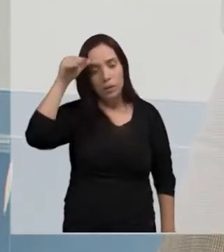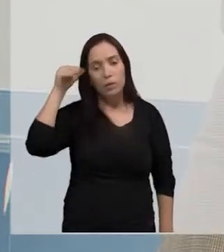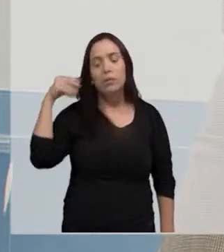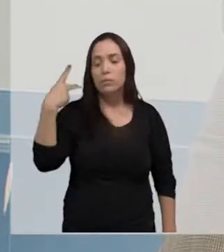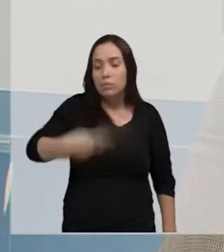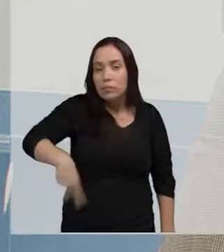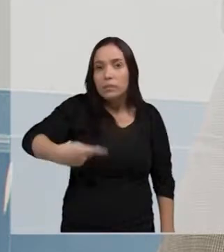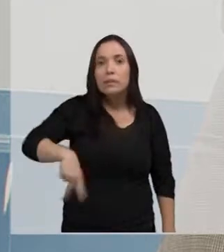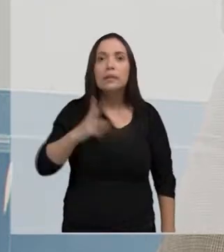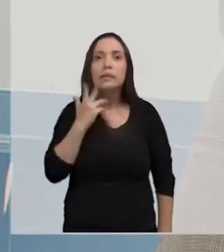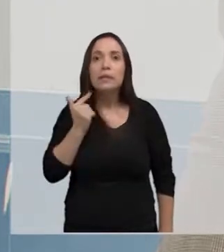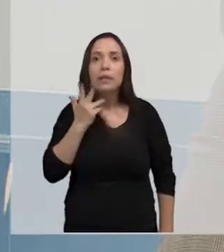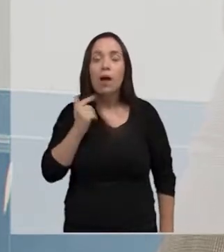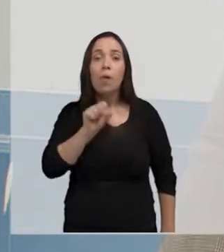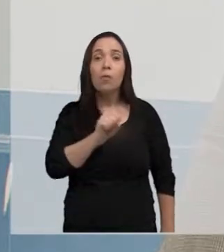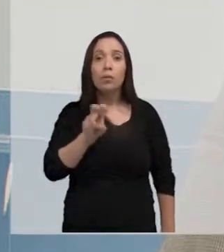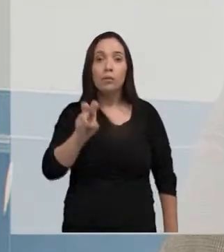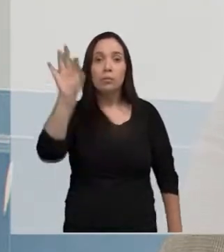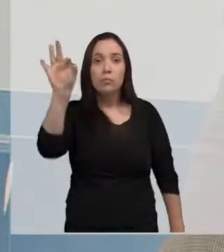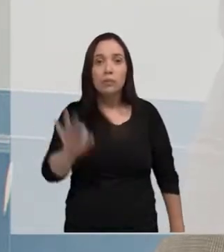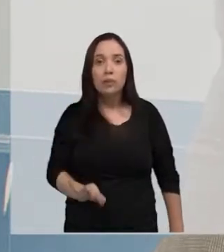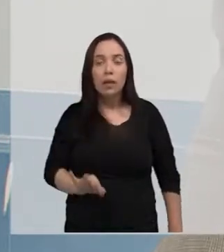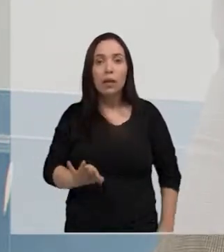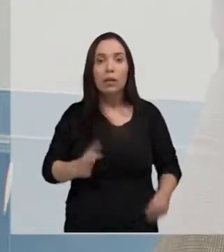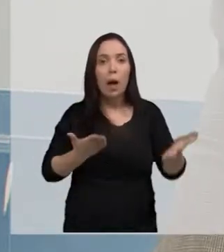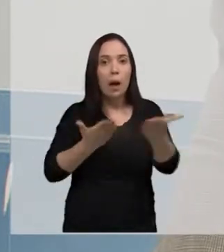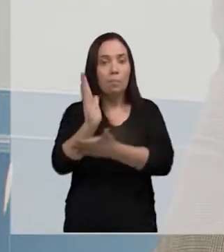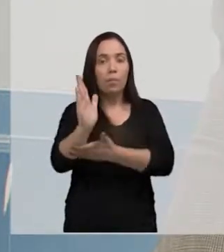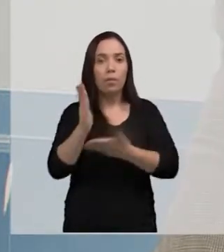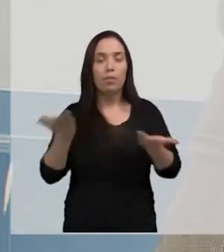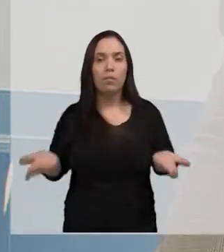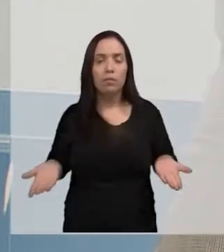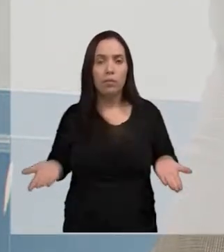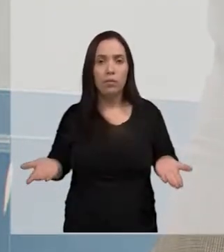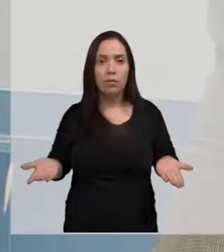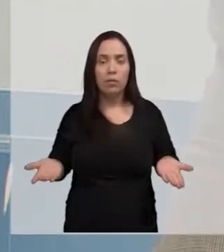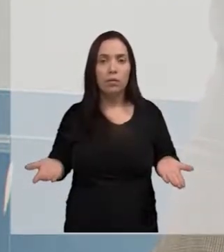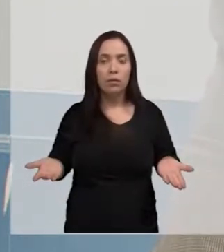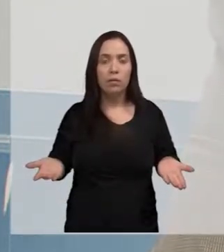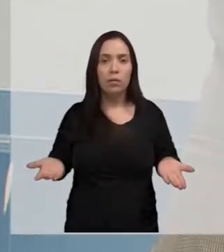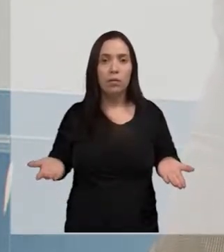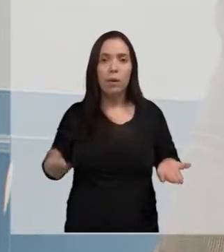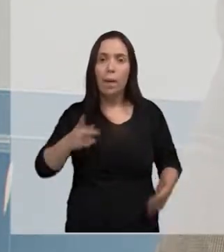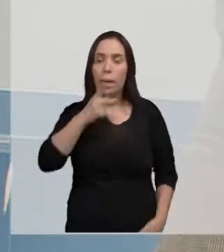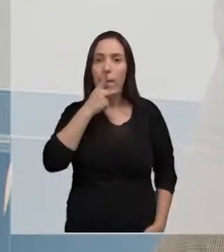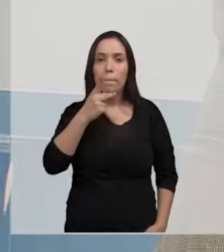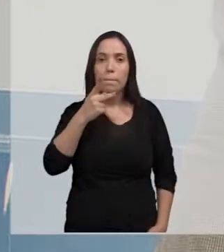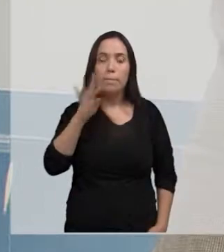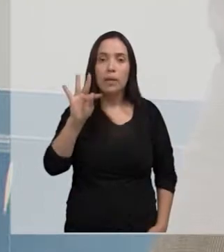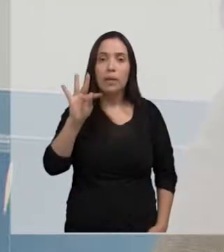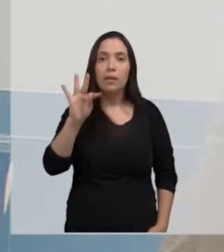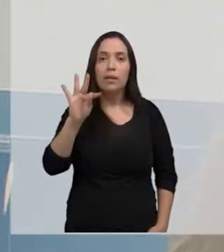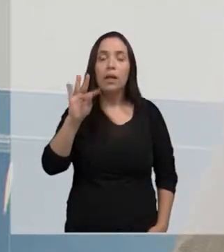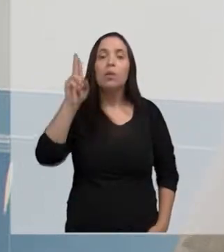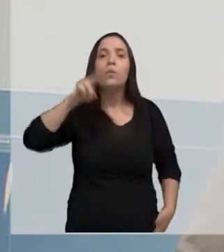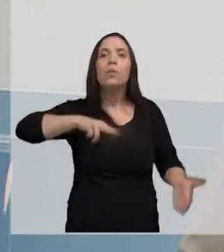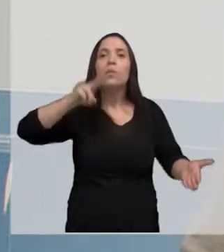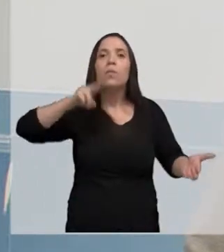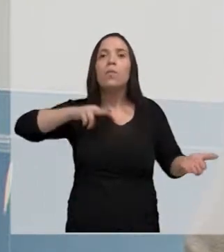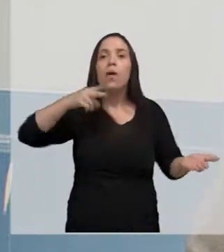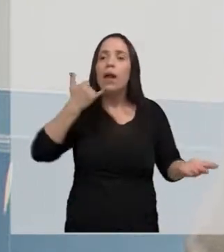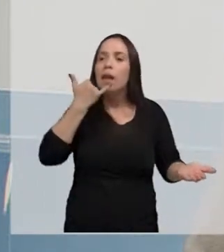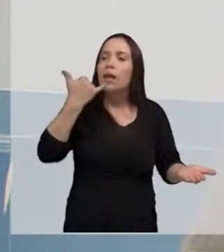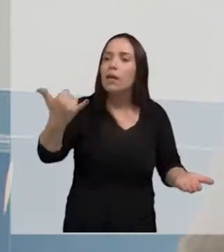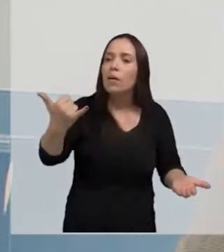governador Camilo Santana aqui, com 85% de aprovação no estado do Ceará. E nenhuma vez o PT Nacional nem ligou para o governador. Governador, o